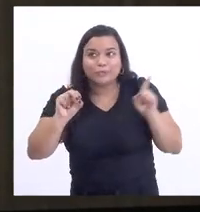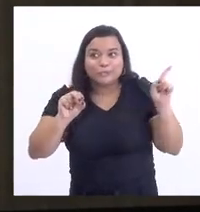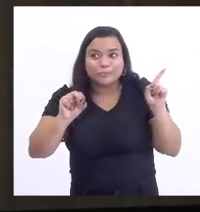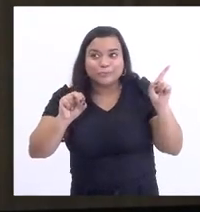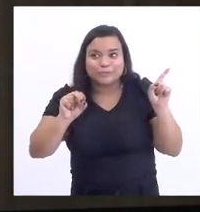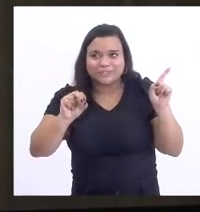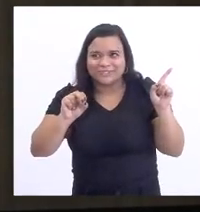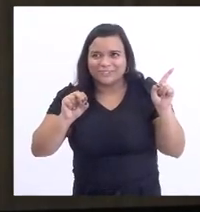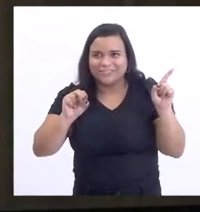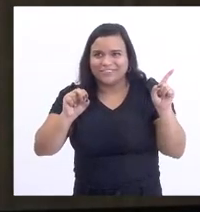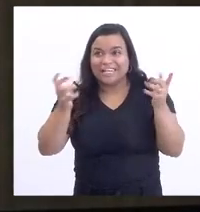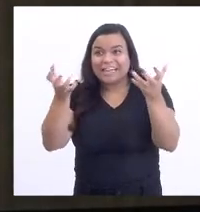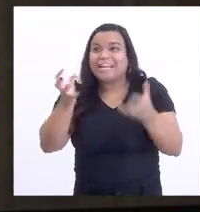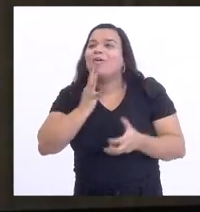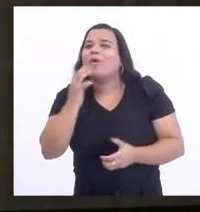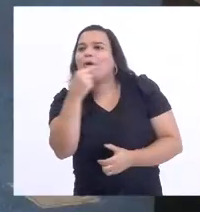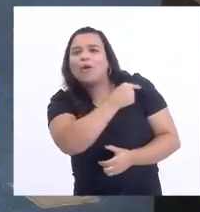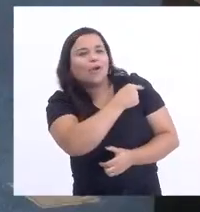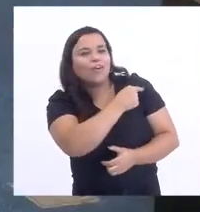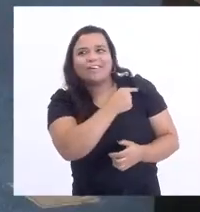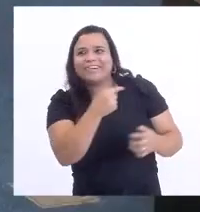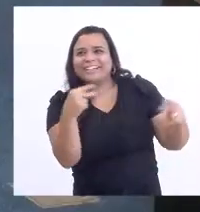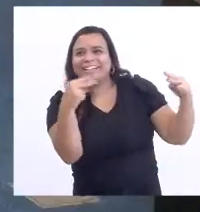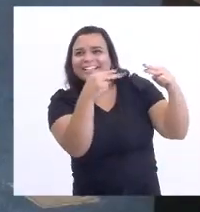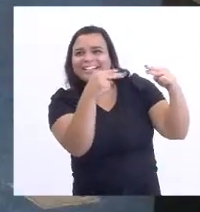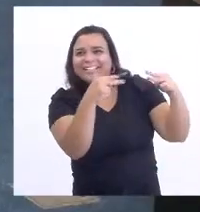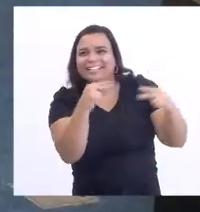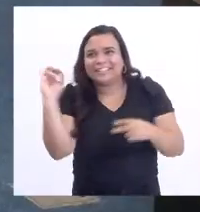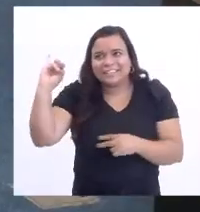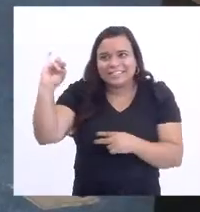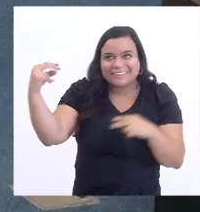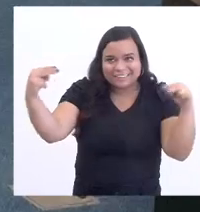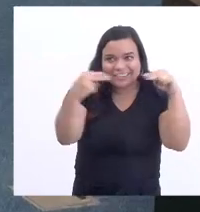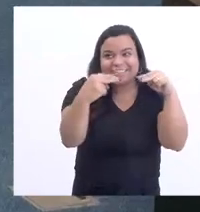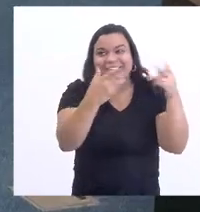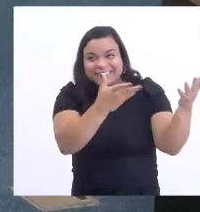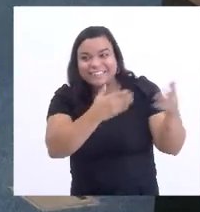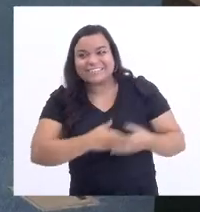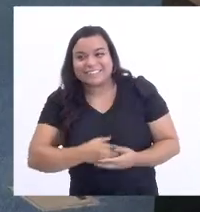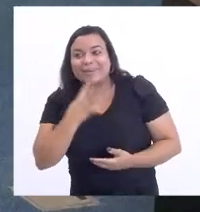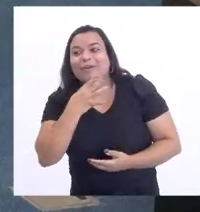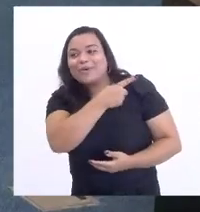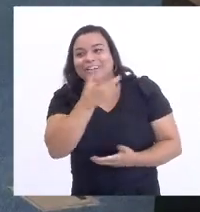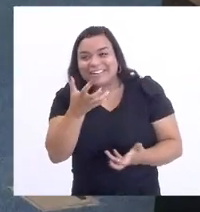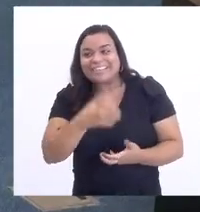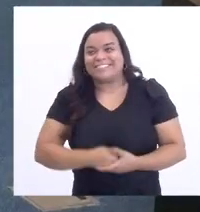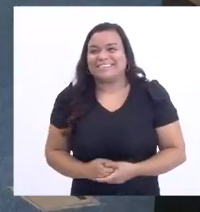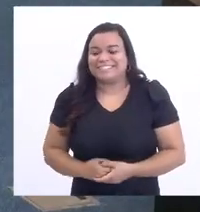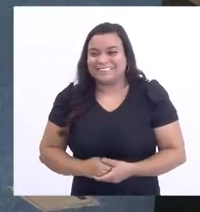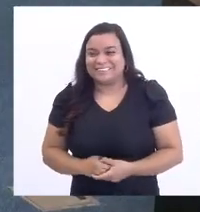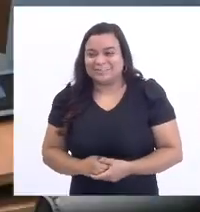É que ele queria te conhecer. Vai lá, conhecer o deputado Jair. Eu queria te conhecer.